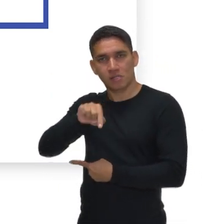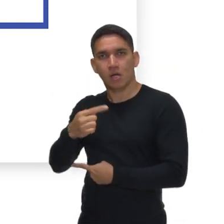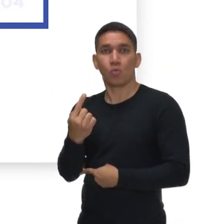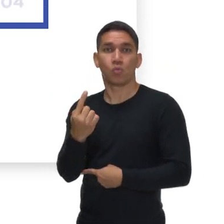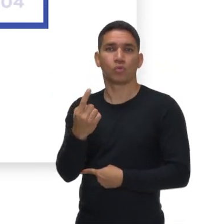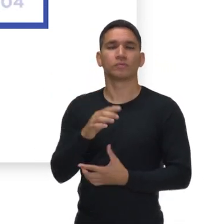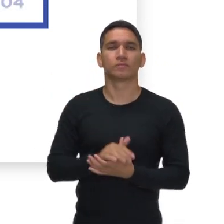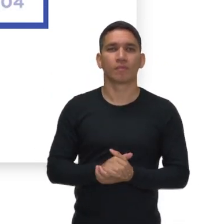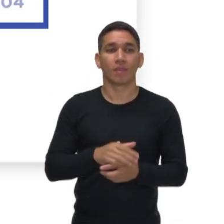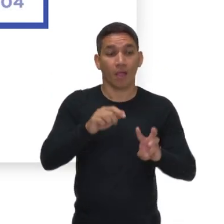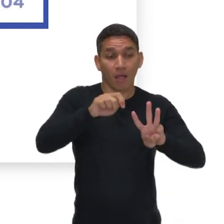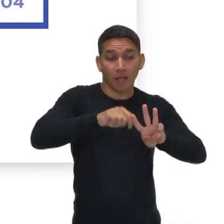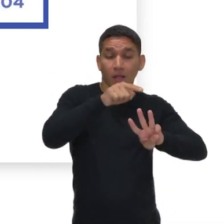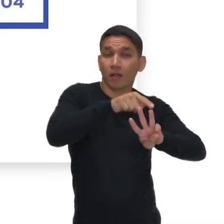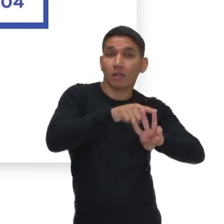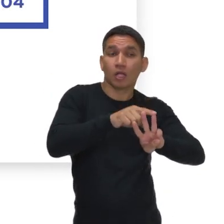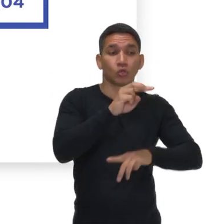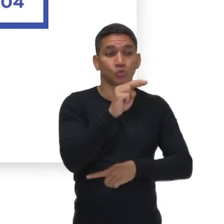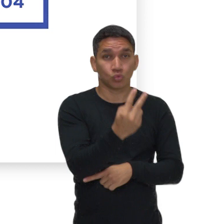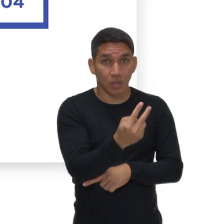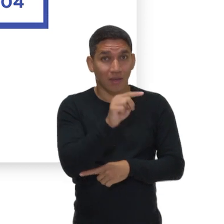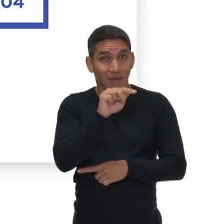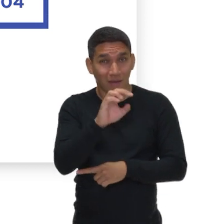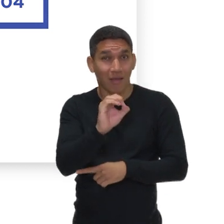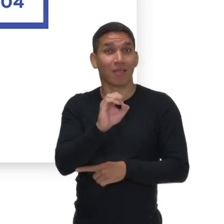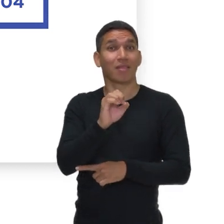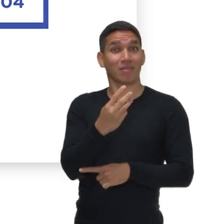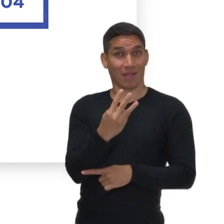R$ 203,01. Terceiro mês,